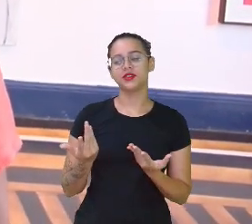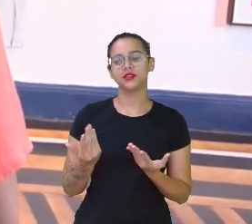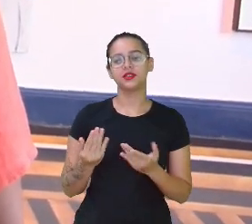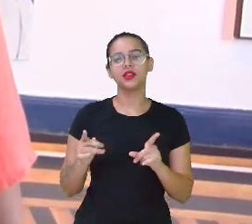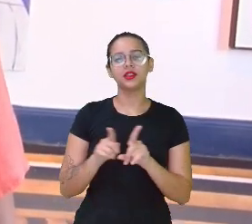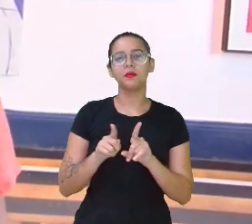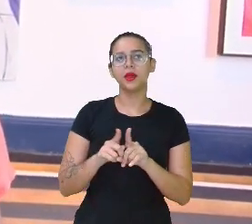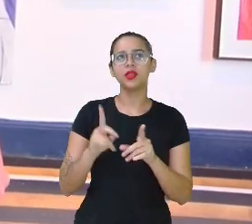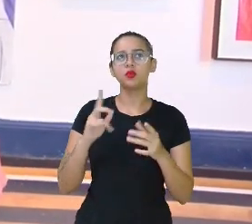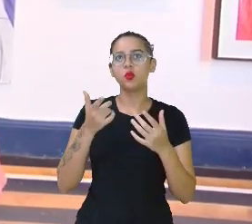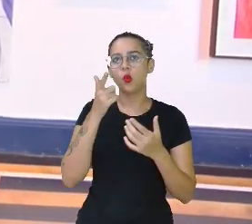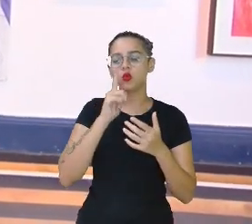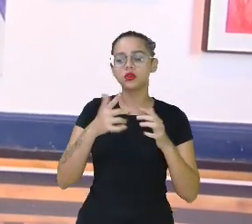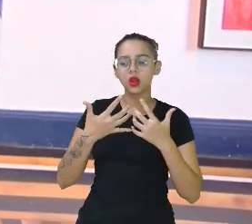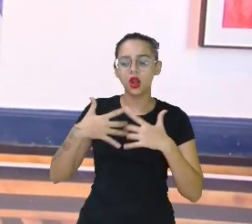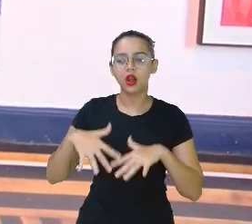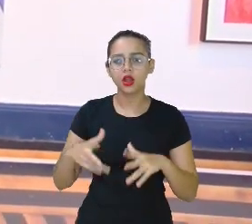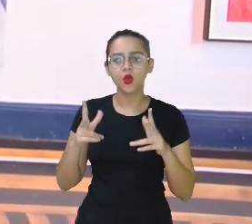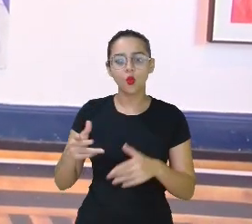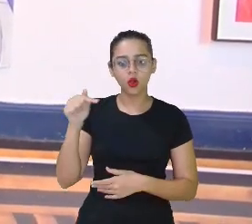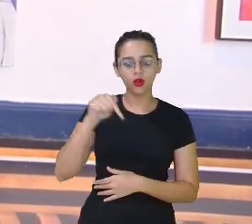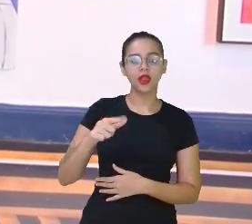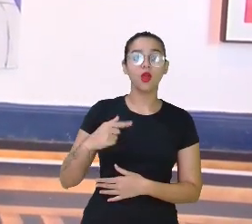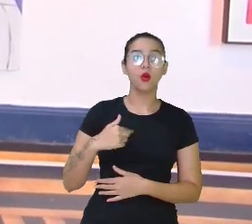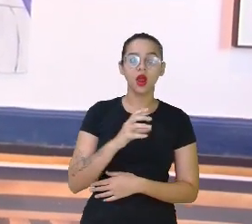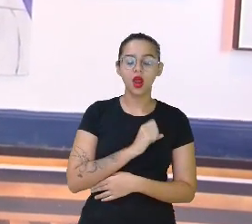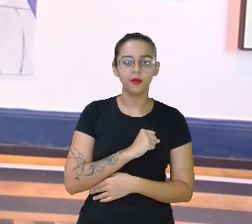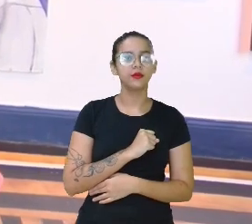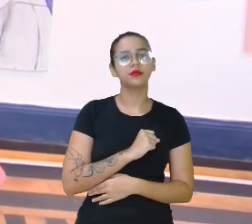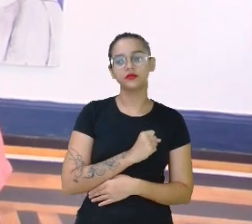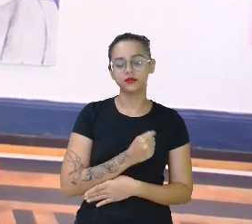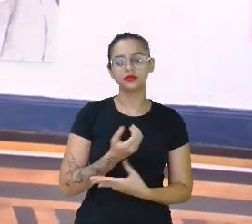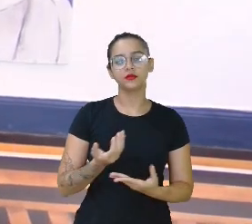não flui tão bem quanto aqui. Eu amo